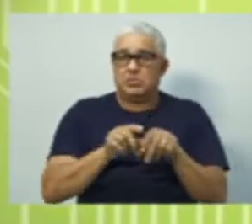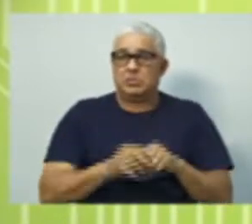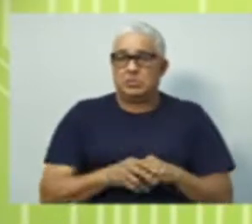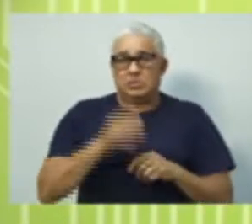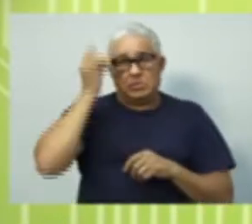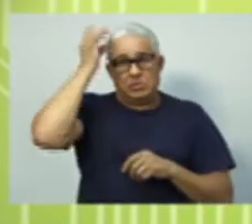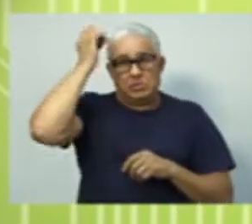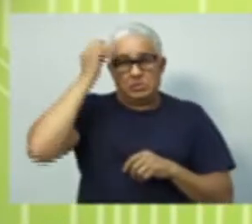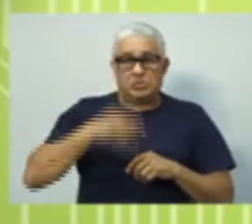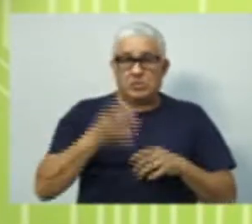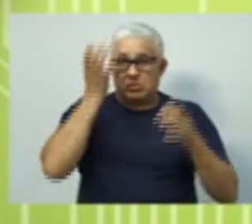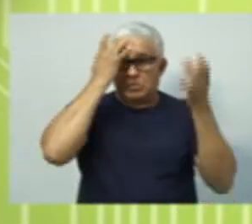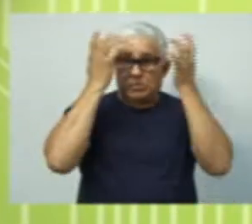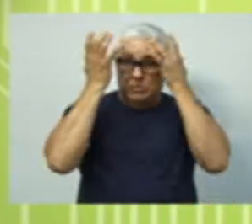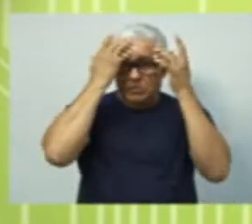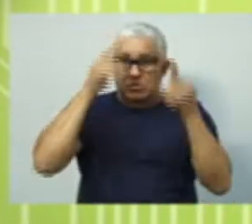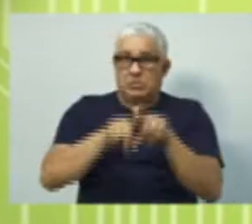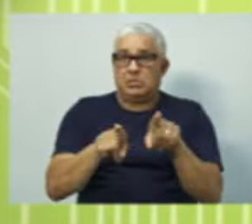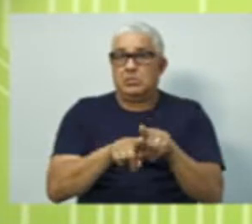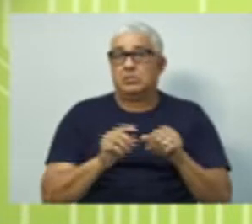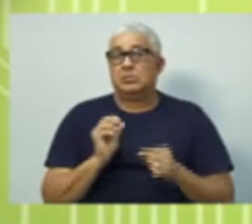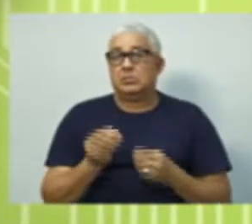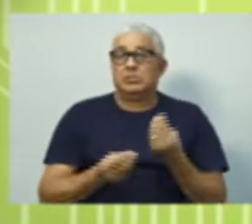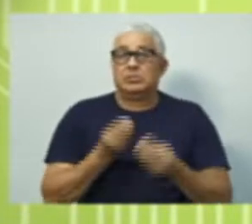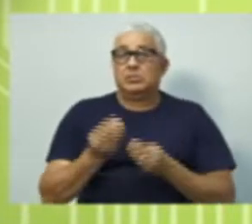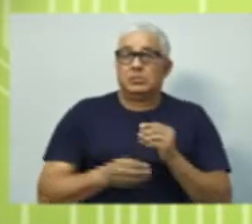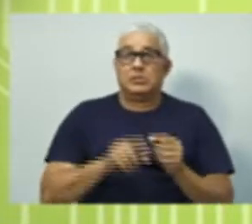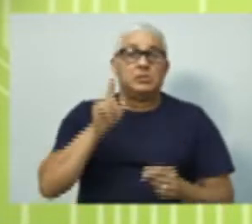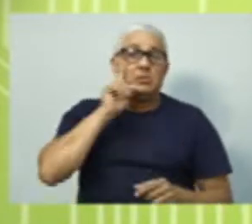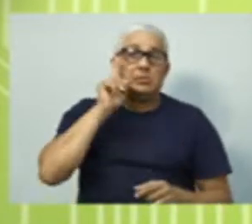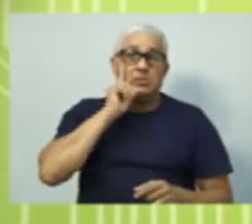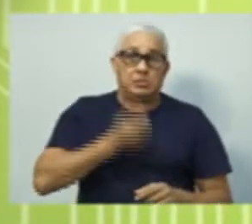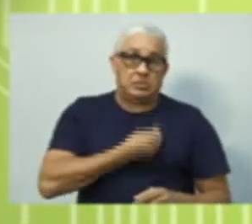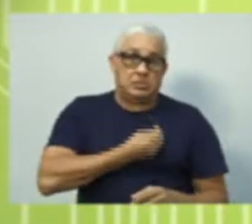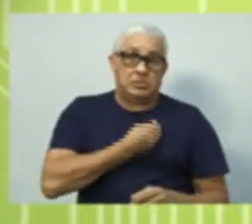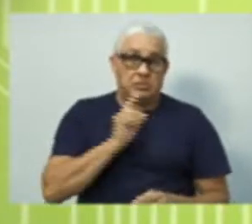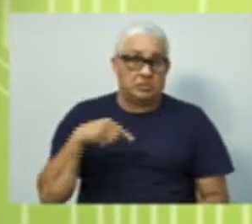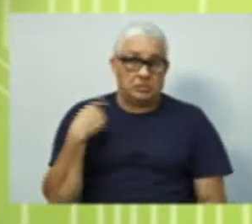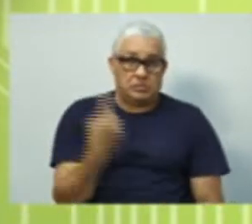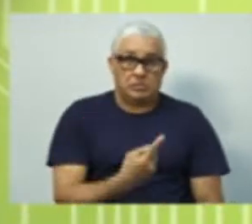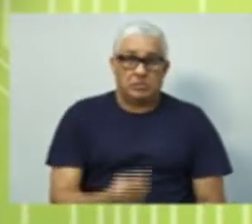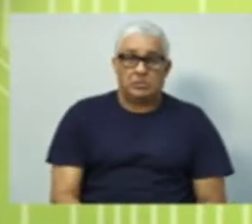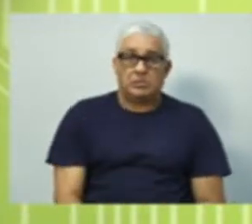mais fácil de absorver. Vamos tentar identificar isso com o nosso dia a dia, até com a nossa vida.